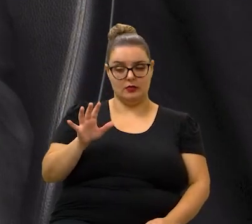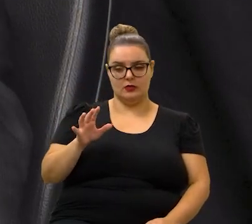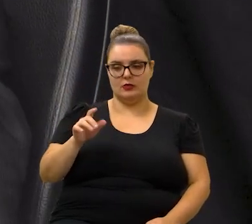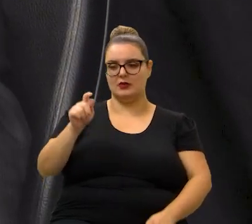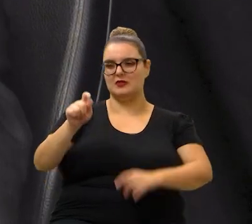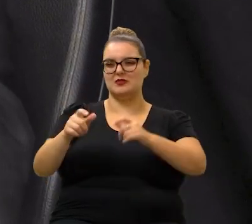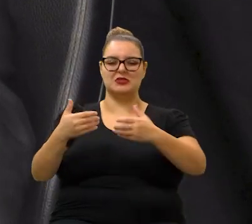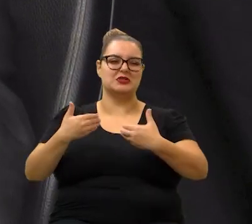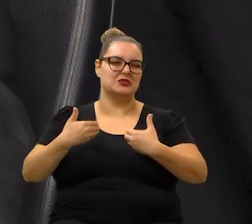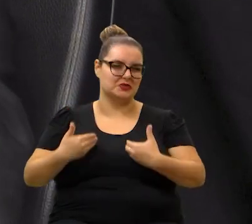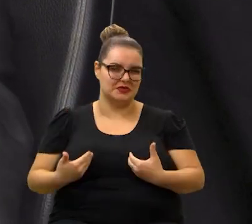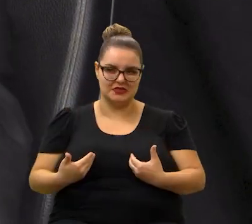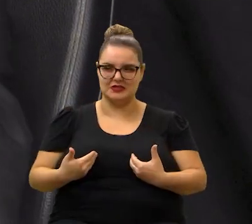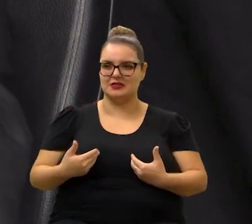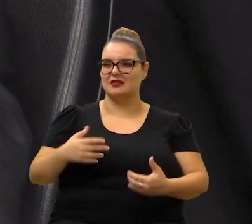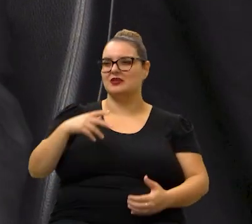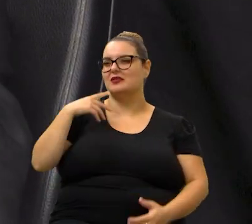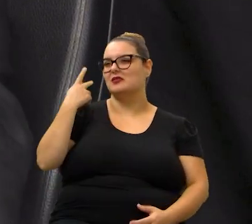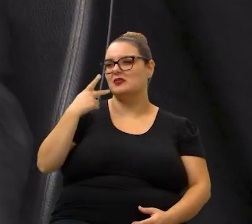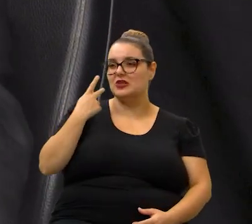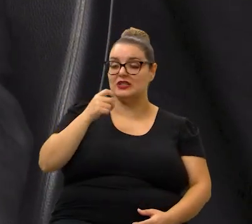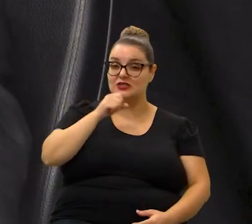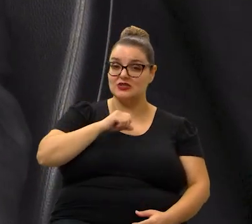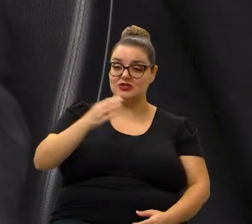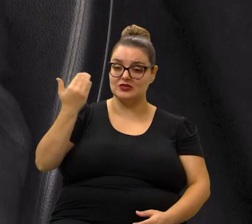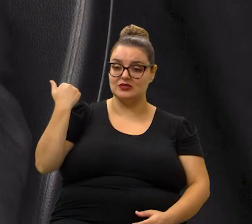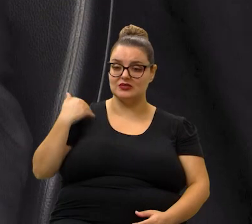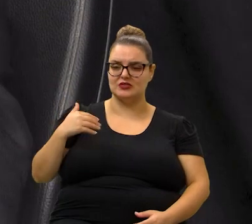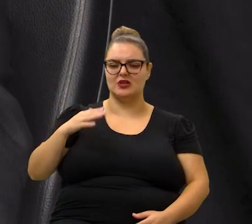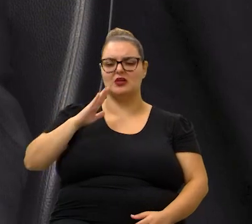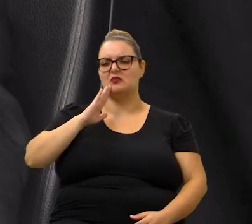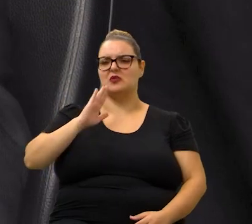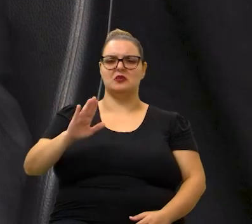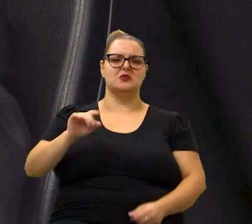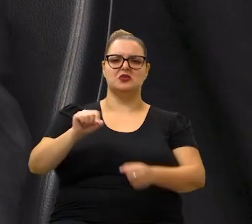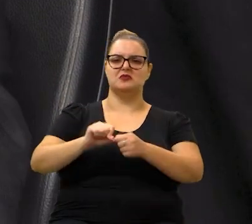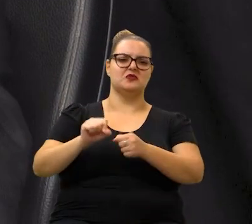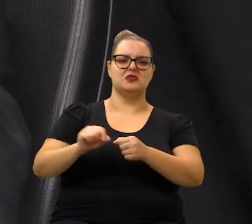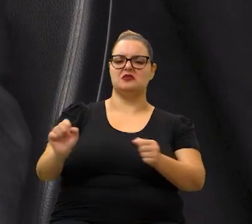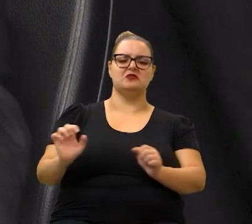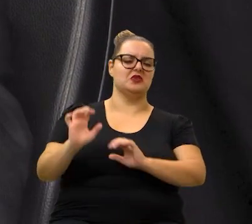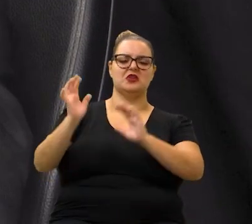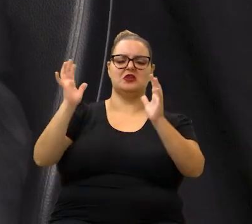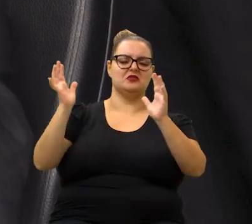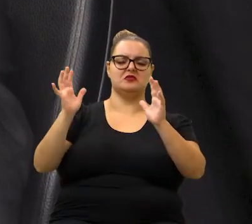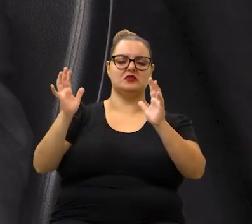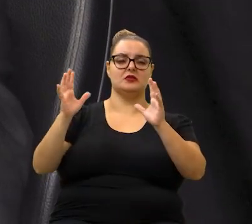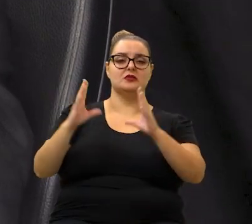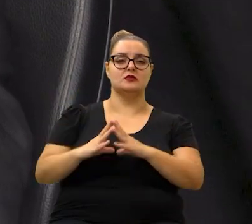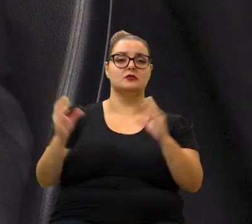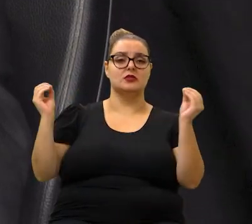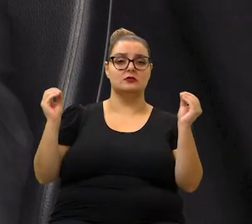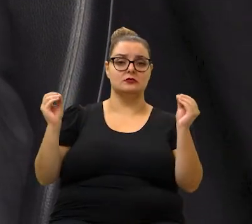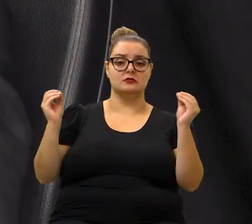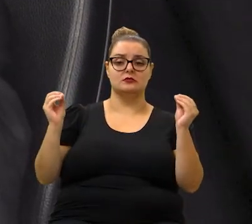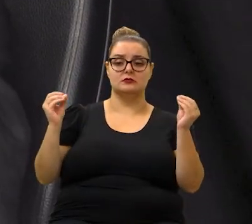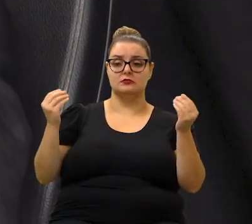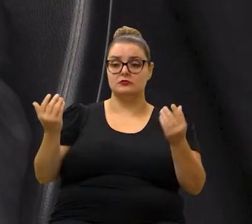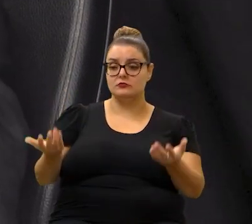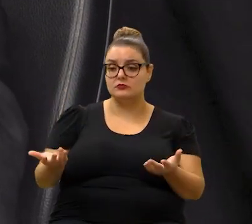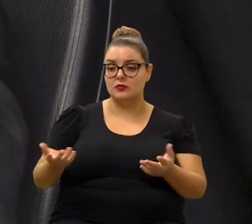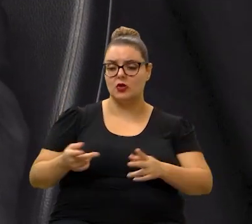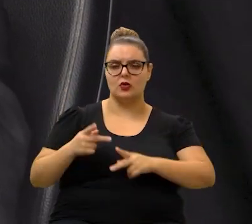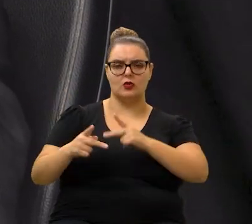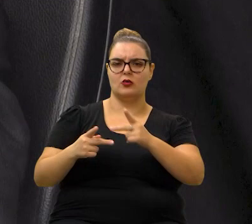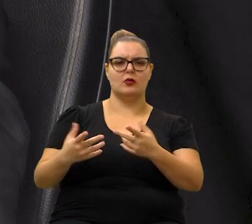estão cansadas né de políticos antigos que iam lá prometiam que iam fazer que ia acontecer e sumiam então